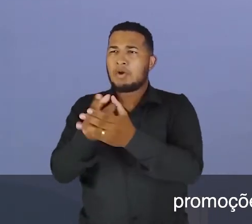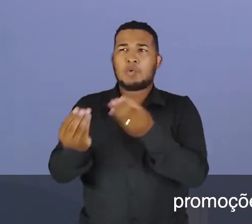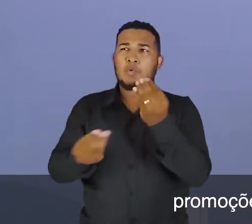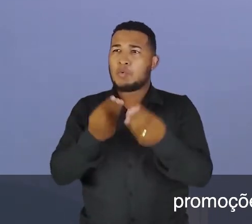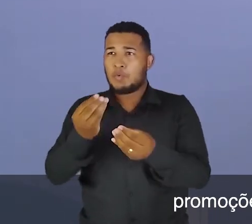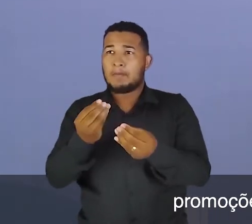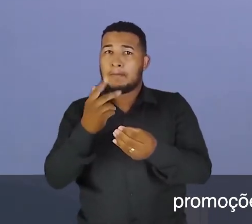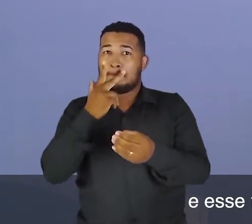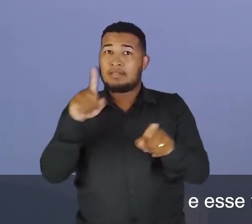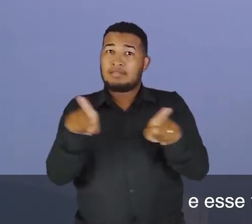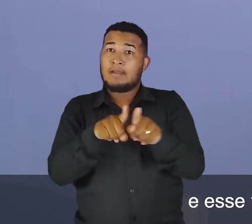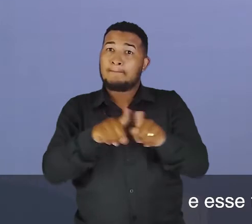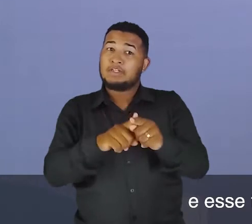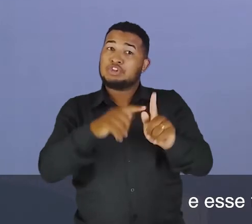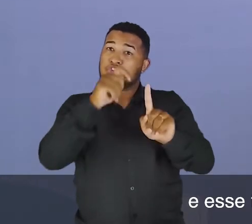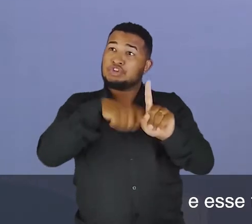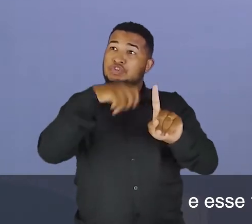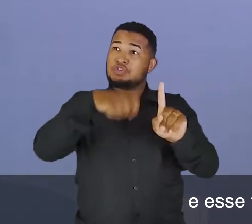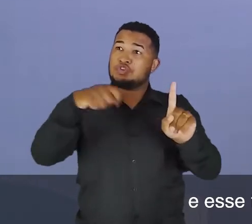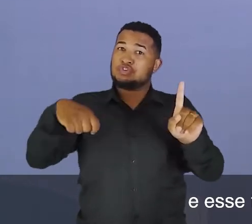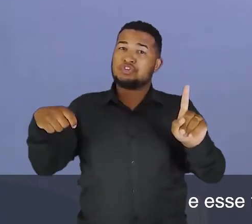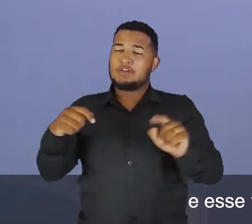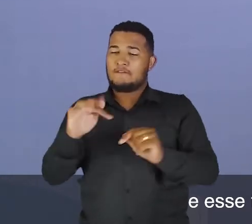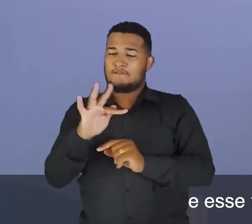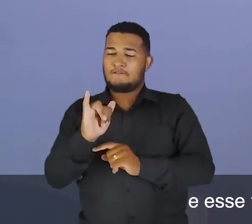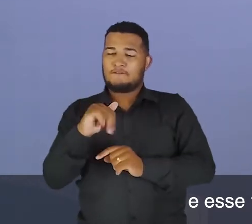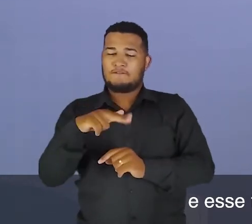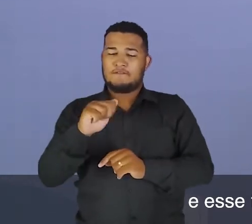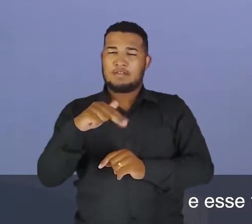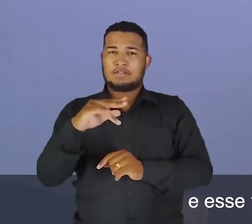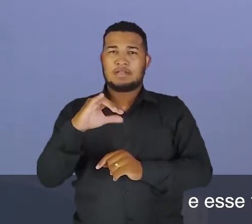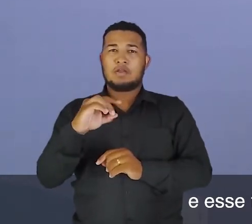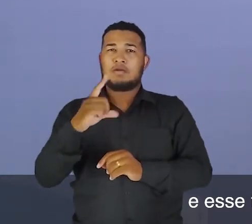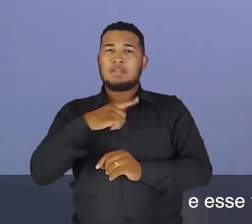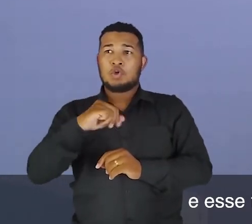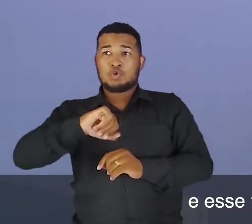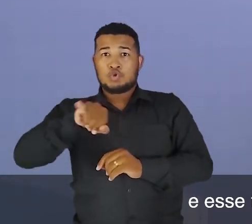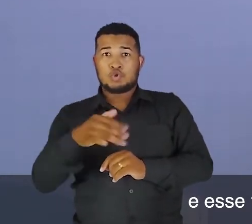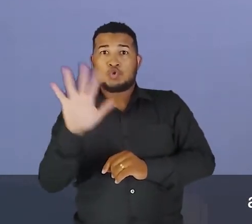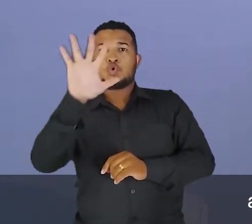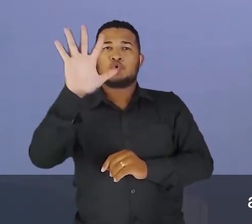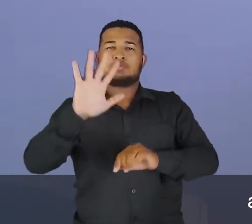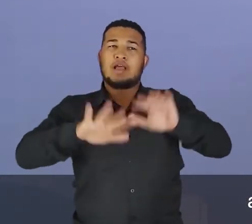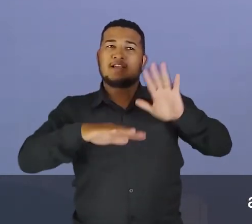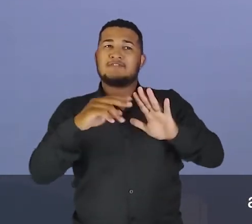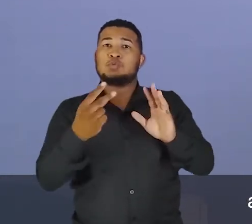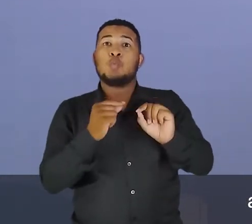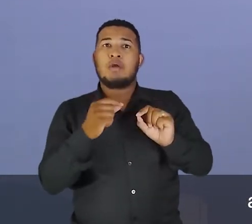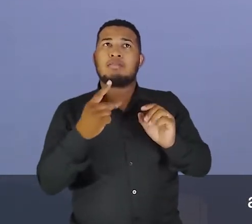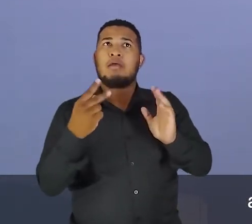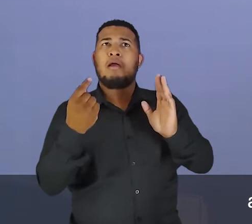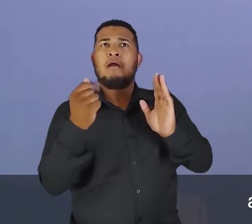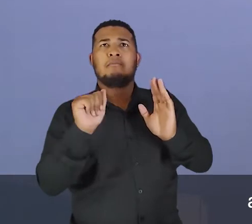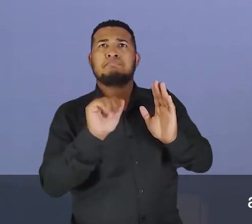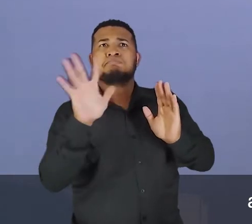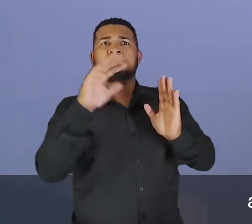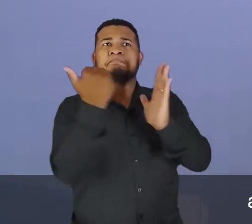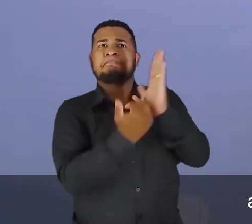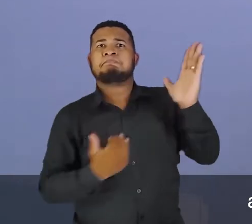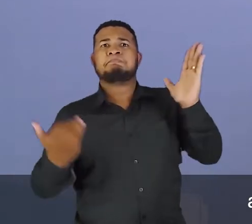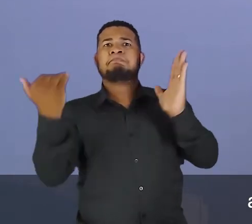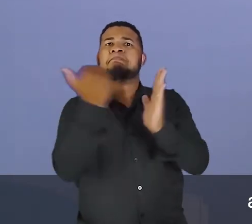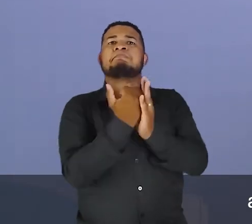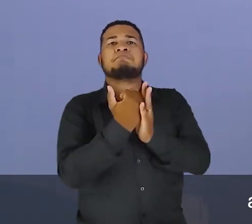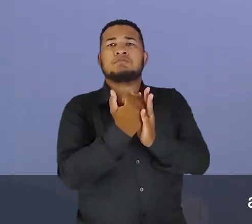um financiamento. E esse financiamento fica muito mais caro e você não percebe porque a parcela cabe no seu bolso. Ou